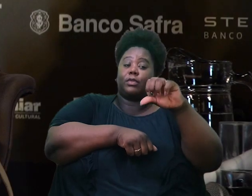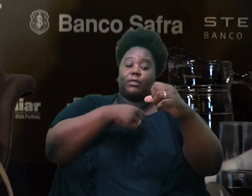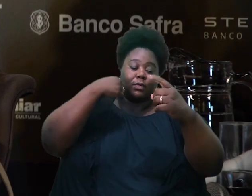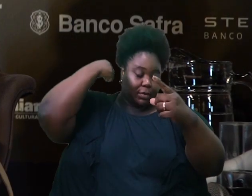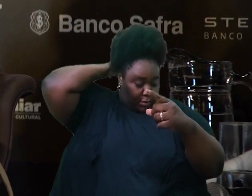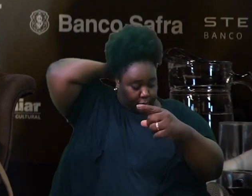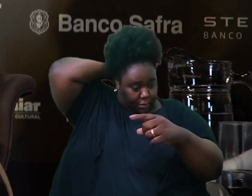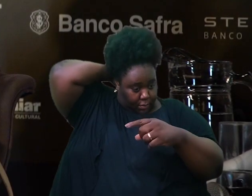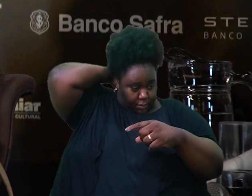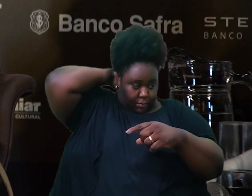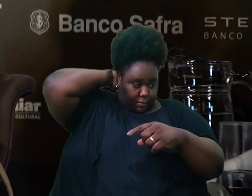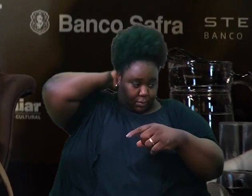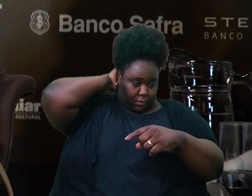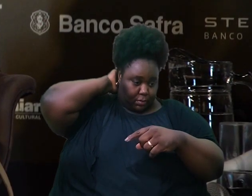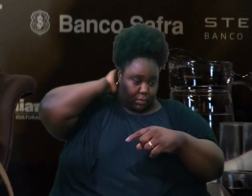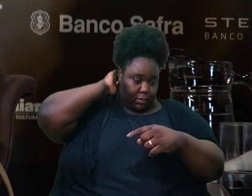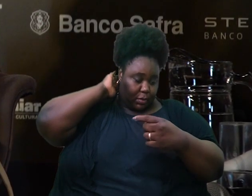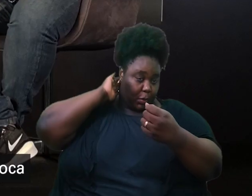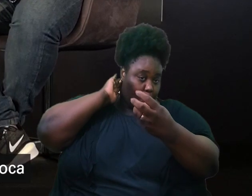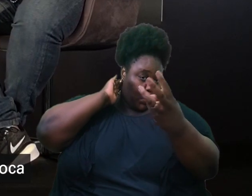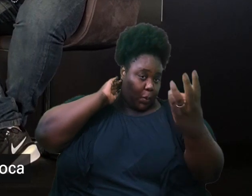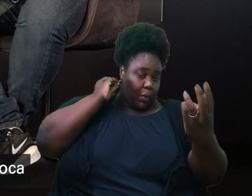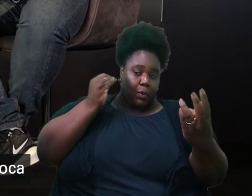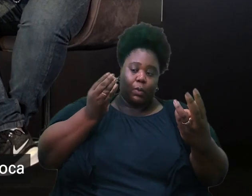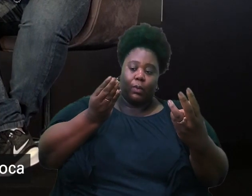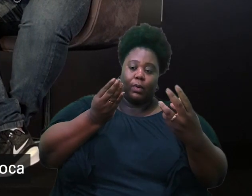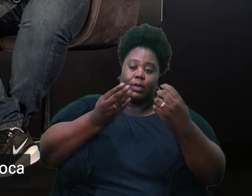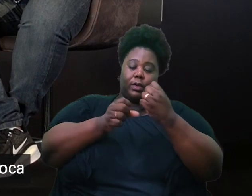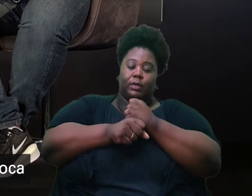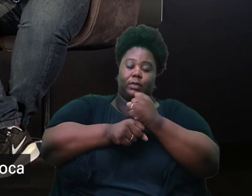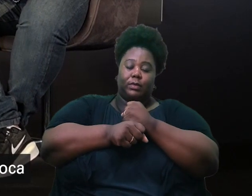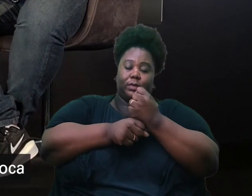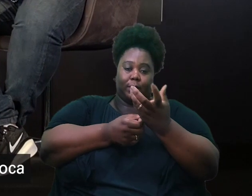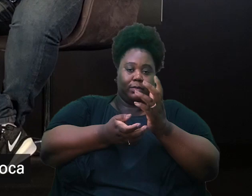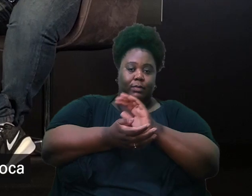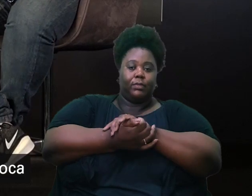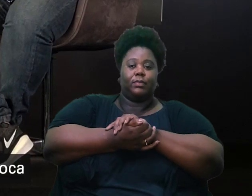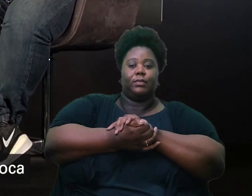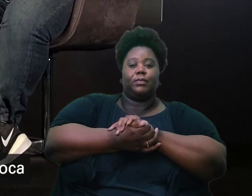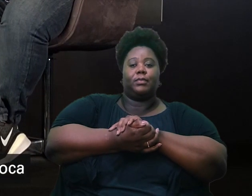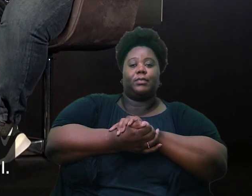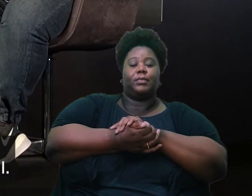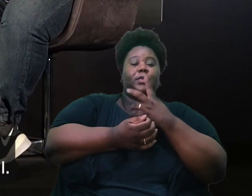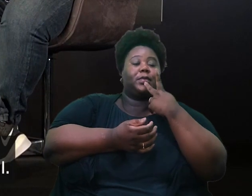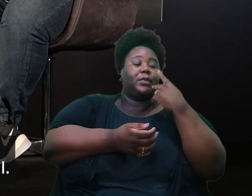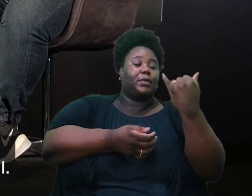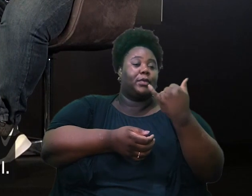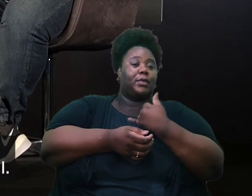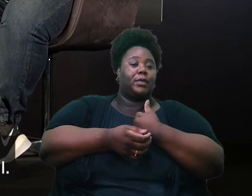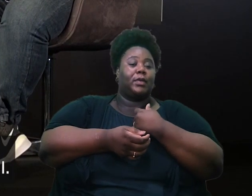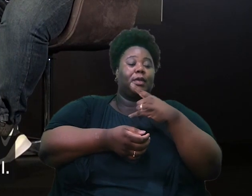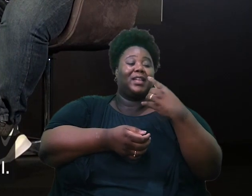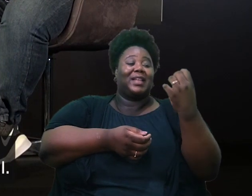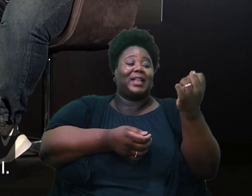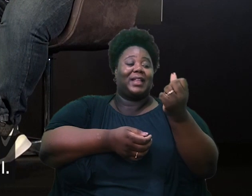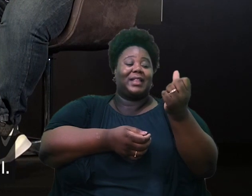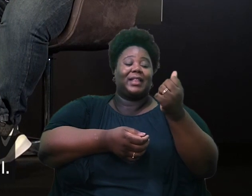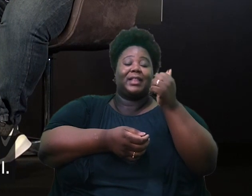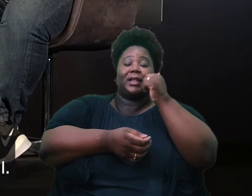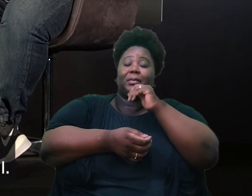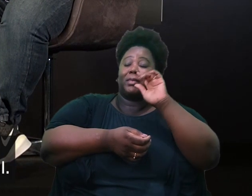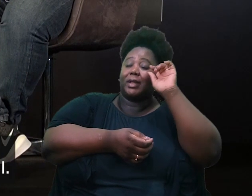São quantos anos atrás? 30 e tantos anos. Eu fui uma das... Me falaram na época que eu era a 6ª mulher